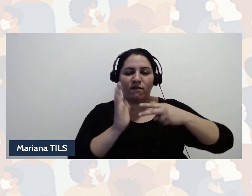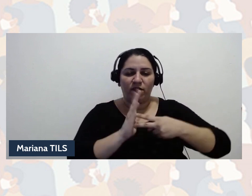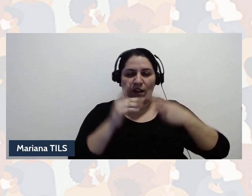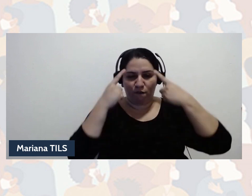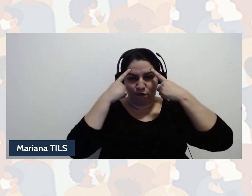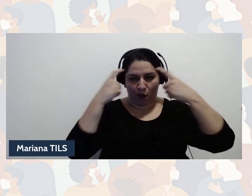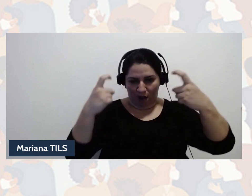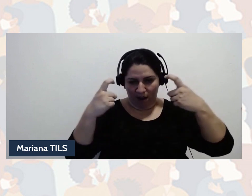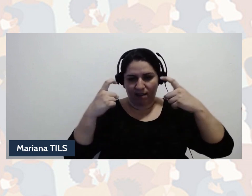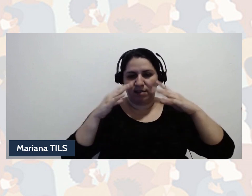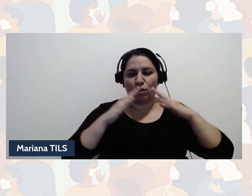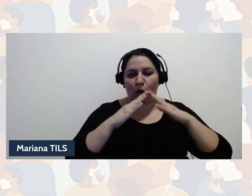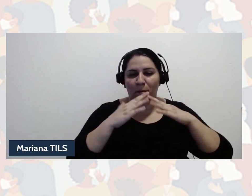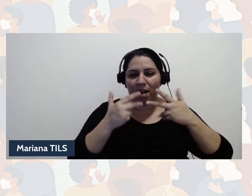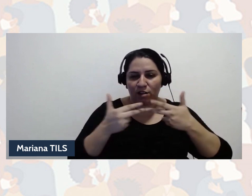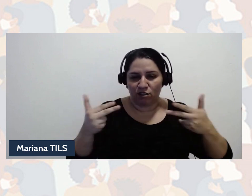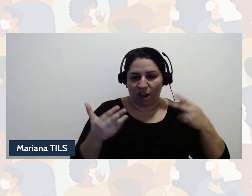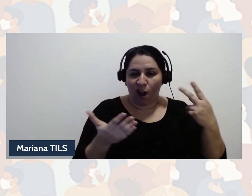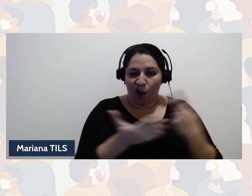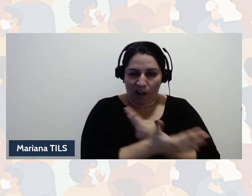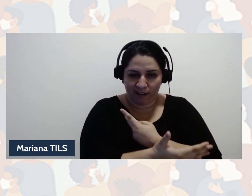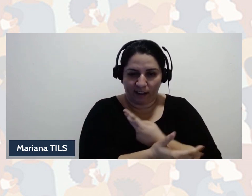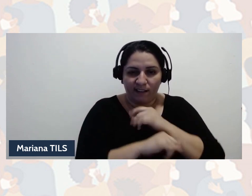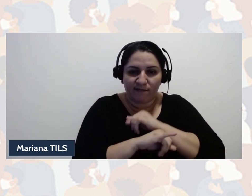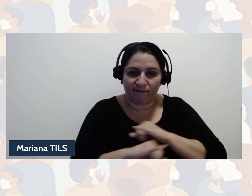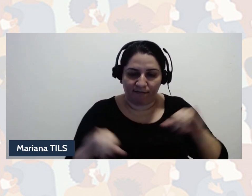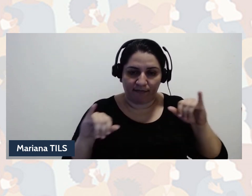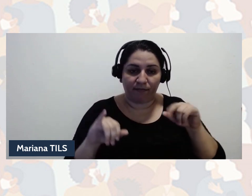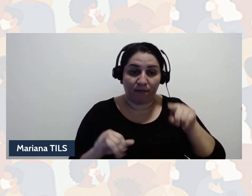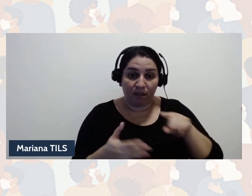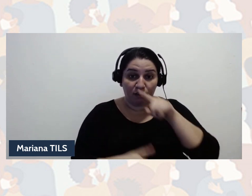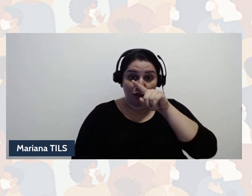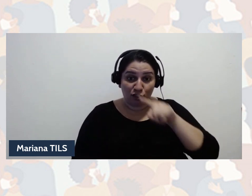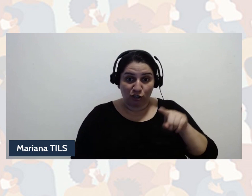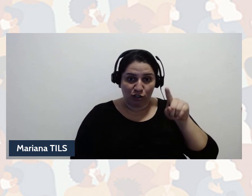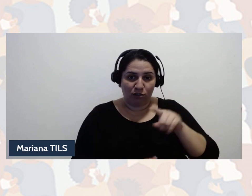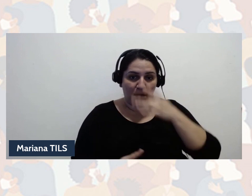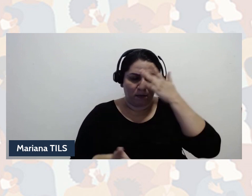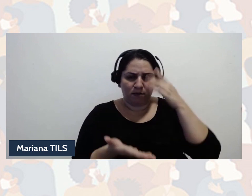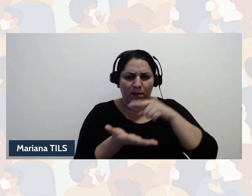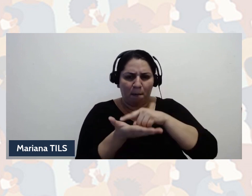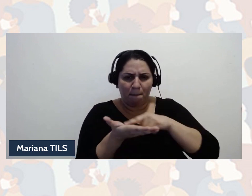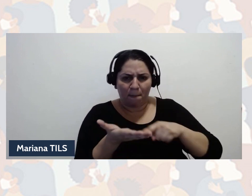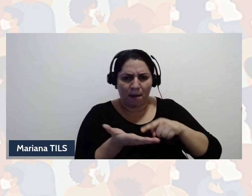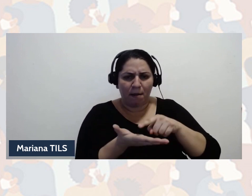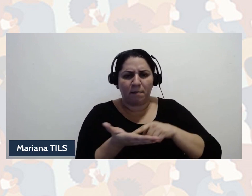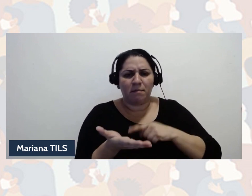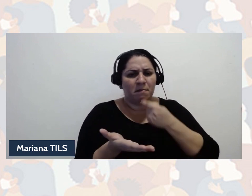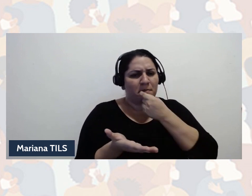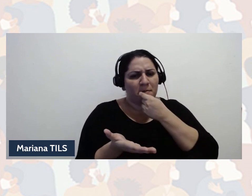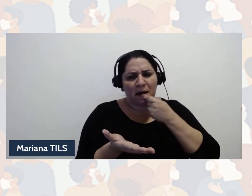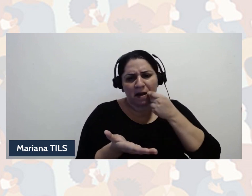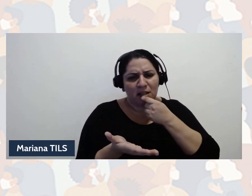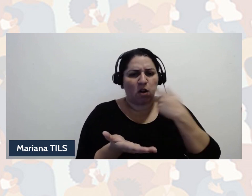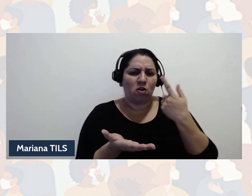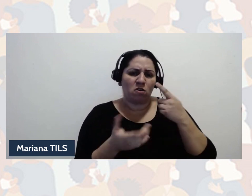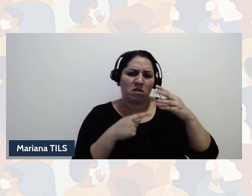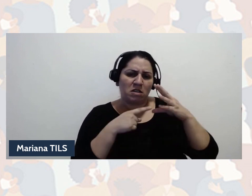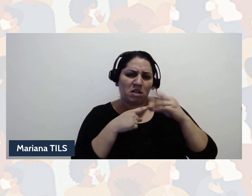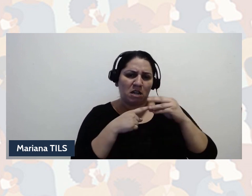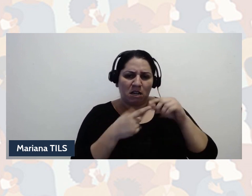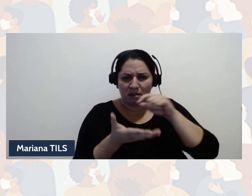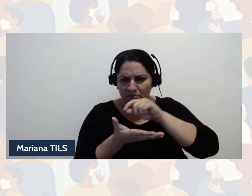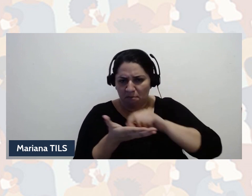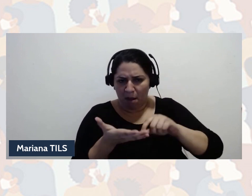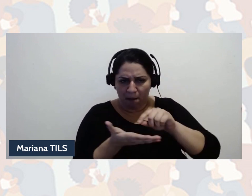vocês lembram disso. O procedimento era para marcar na palma da mão, com caneta ou batom, um X vermelho e mostrar essa